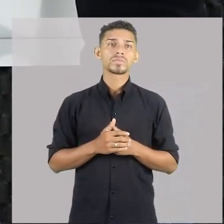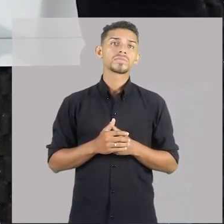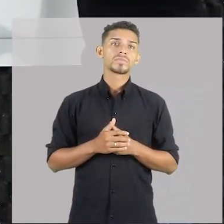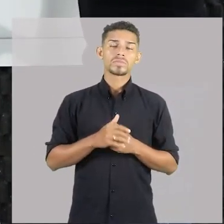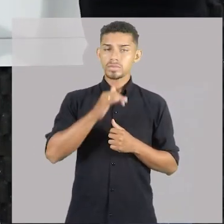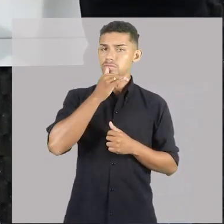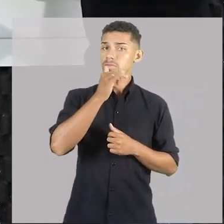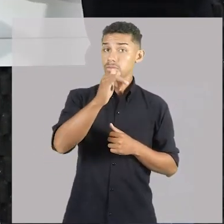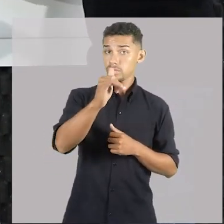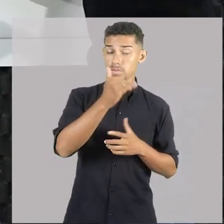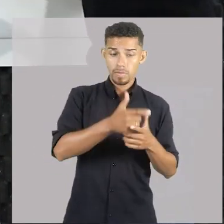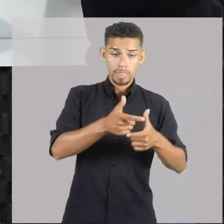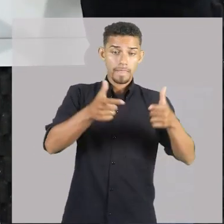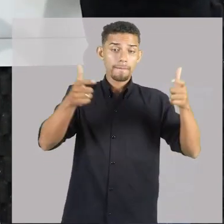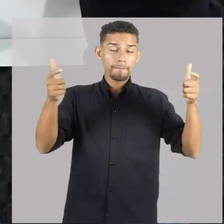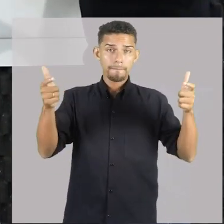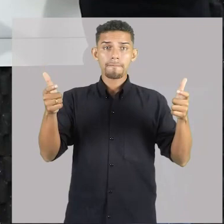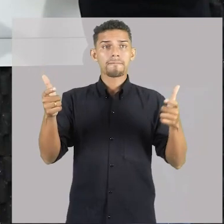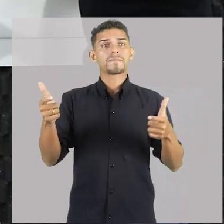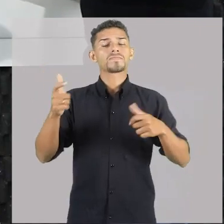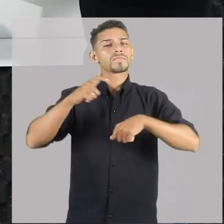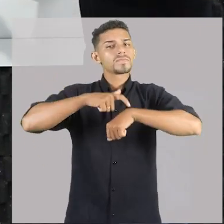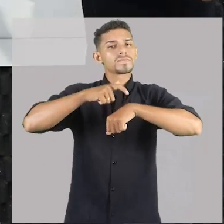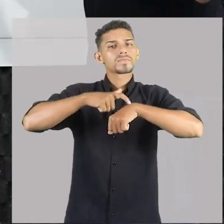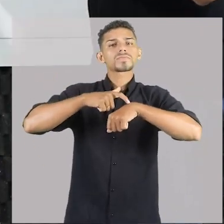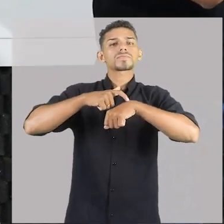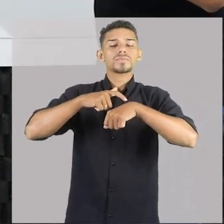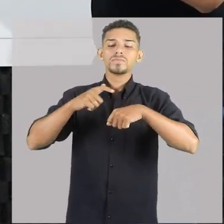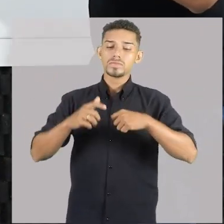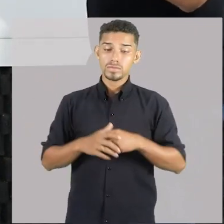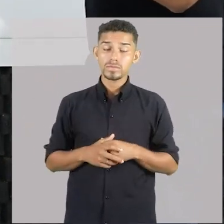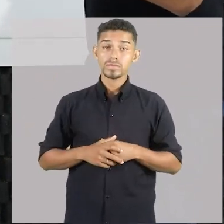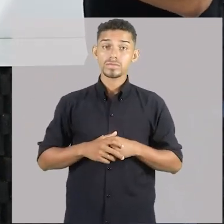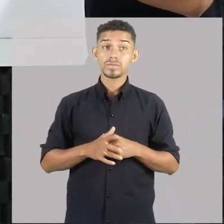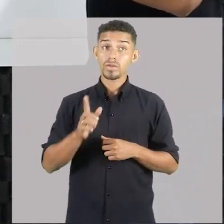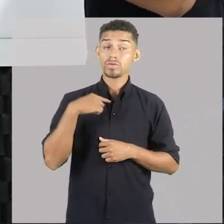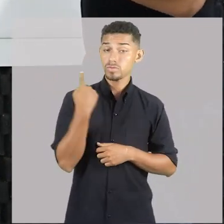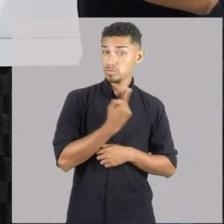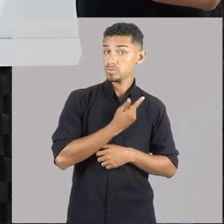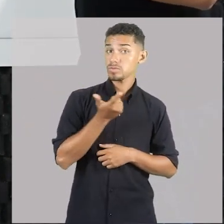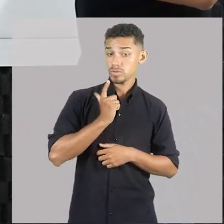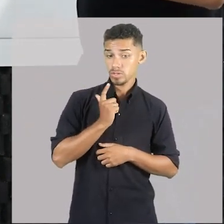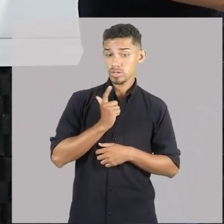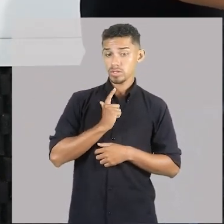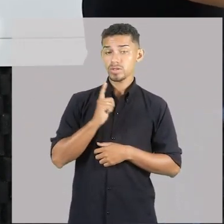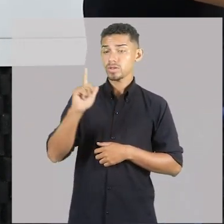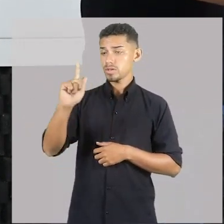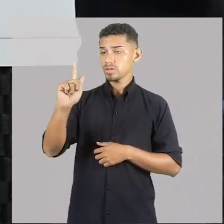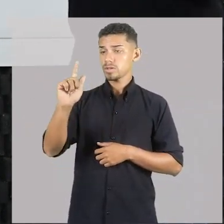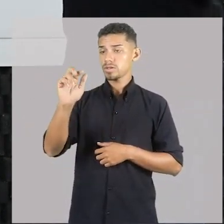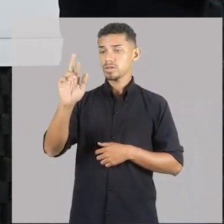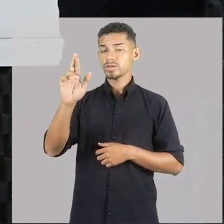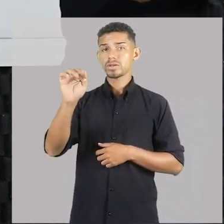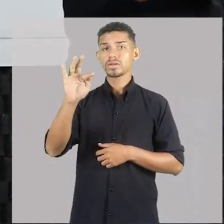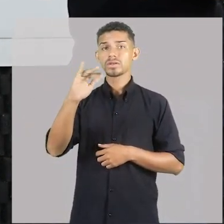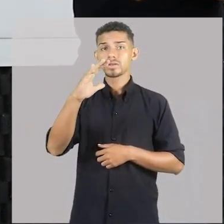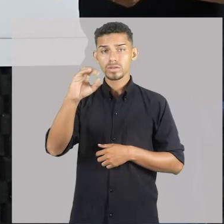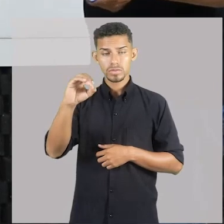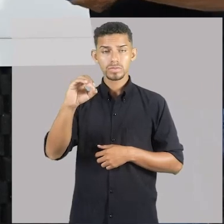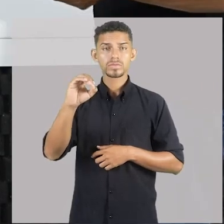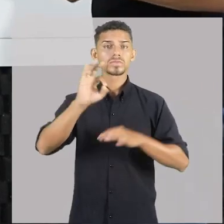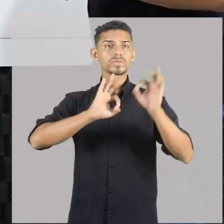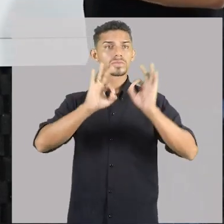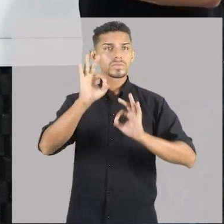ela sofreu um aumento à proporção que o tempo passa. Quando nós temos um gráfico, se não tiver o gráfico a gente monta,